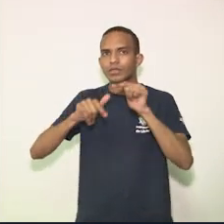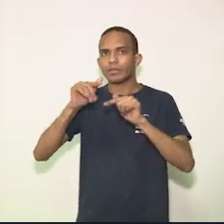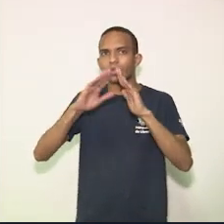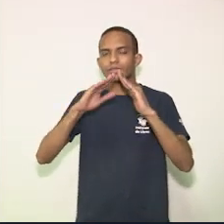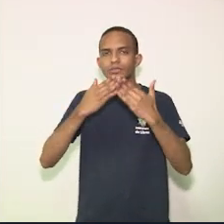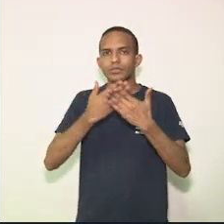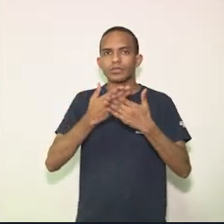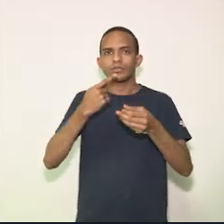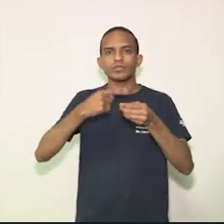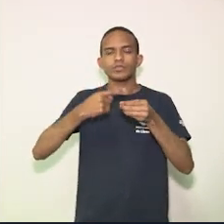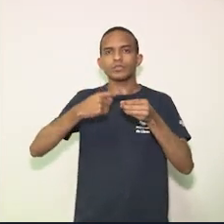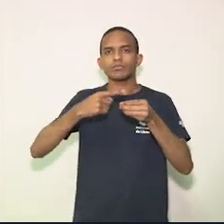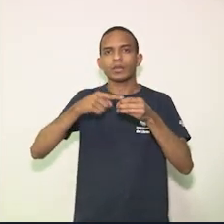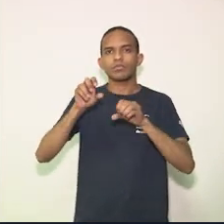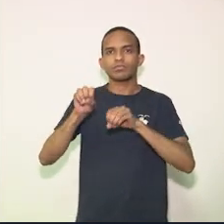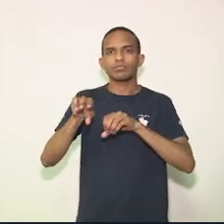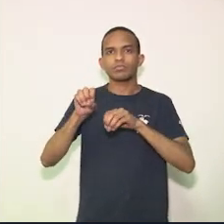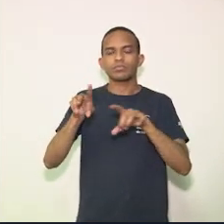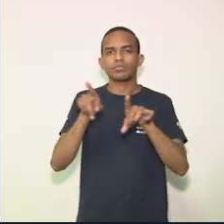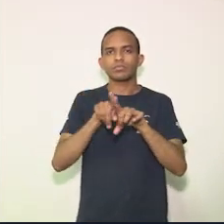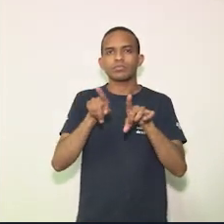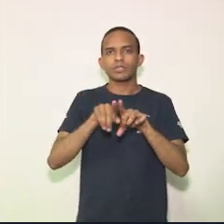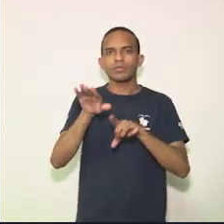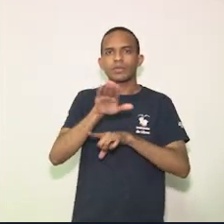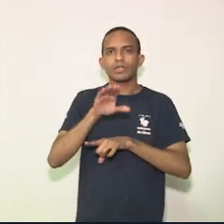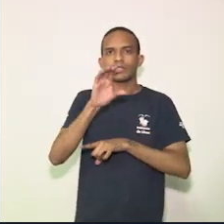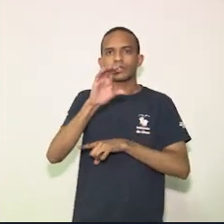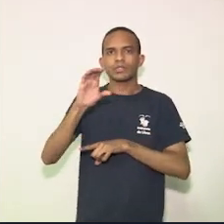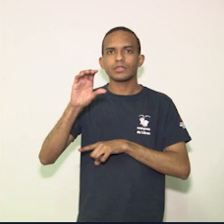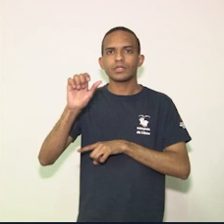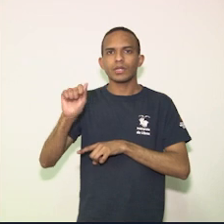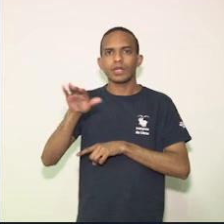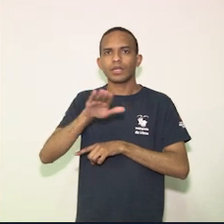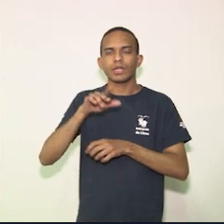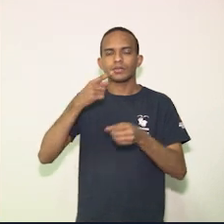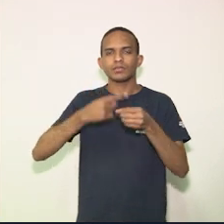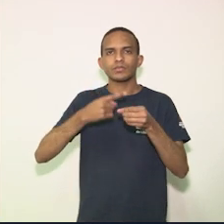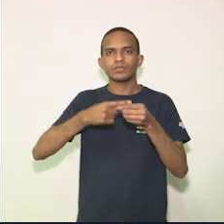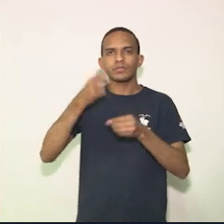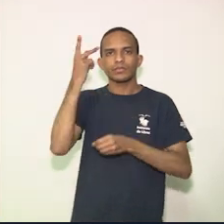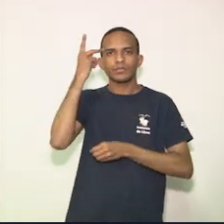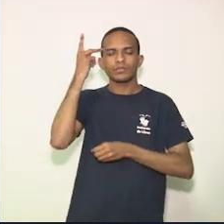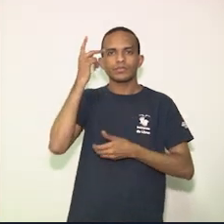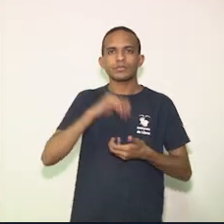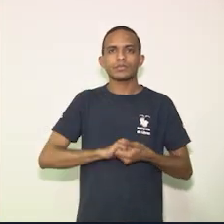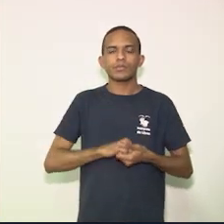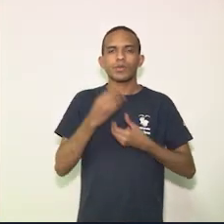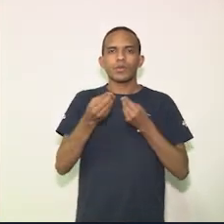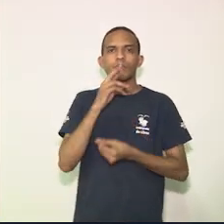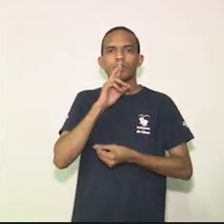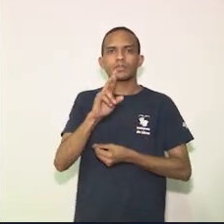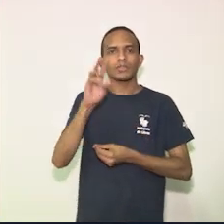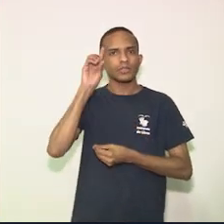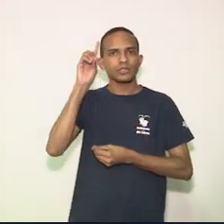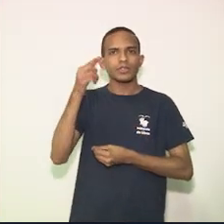rede municipal de ensino e também nos CCAs no município de São Paulo. Resultado do